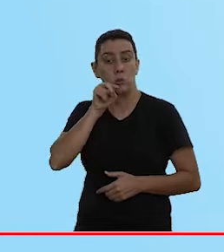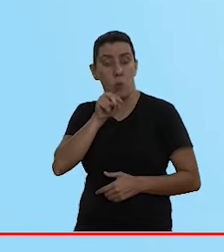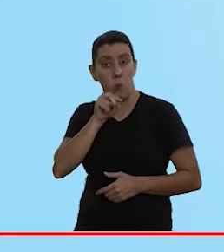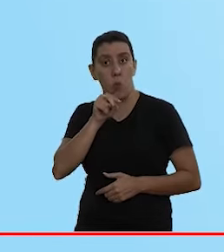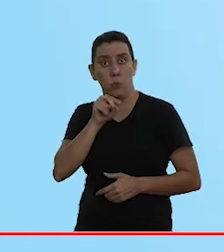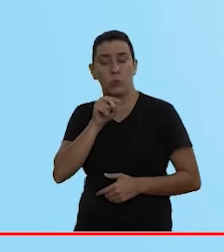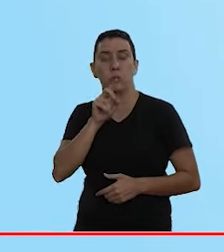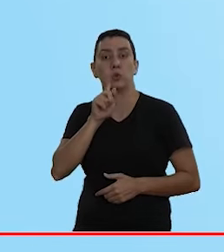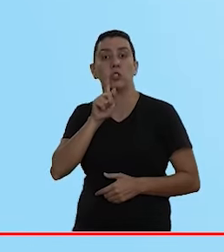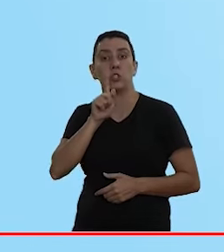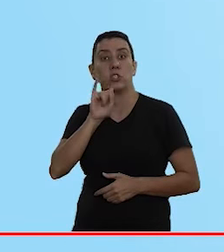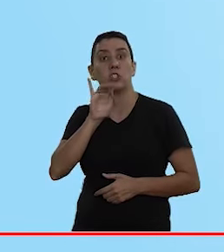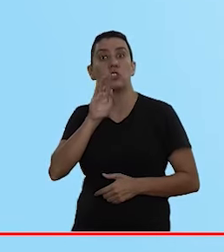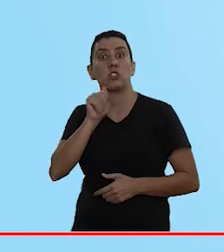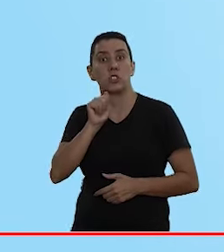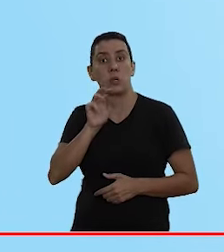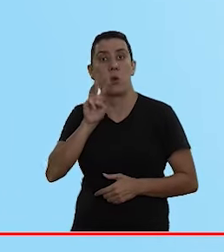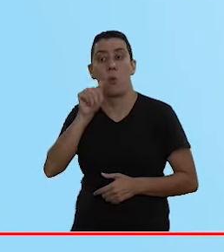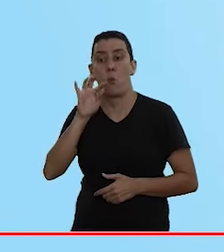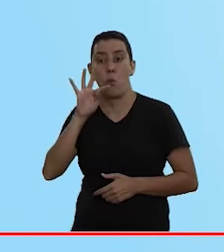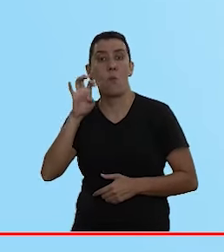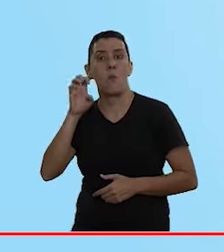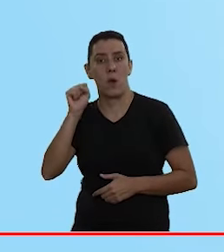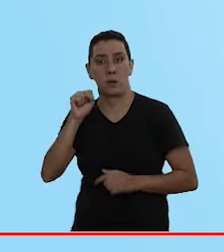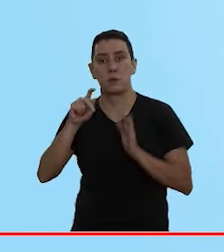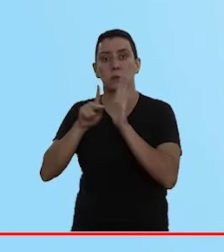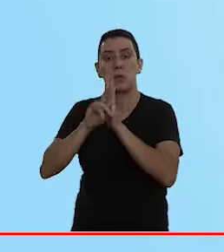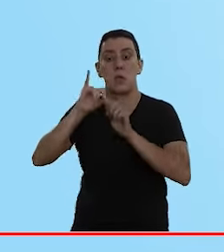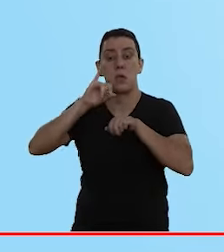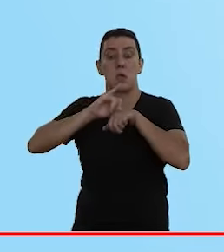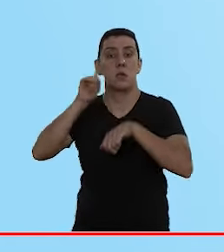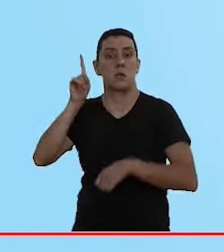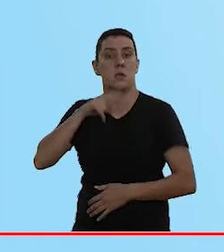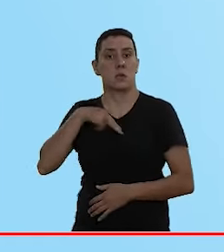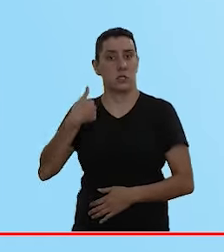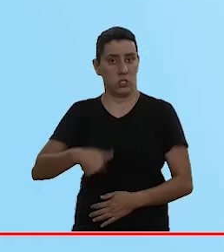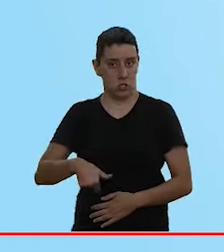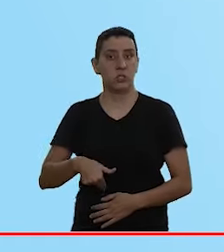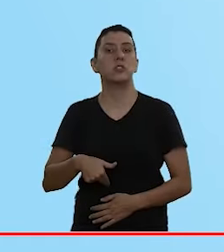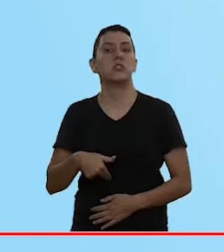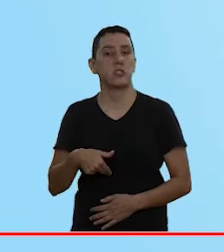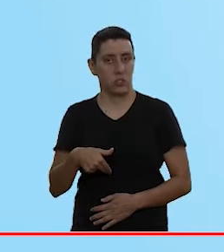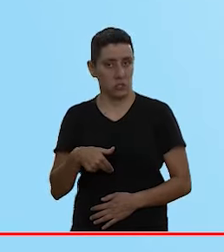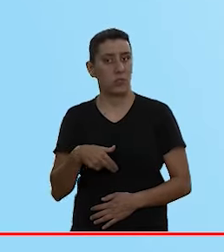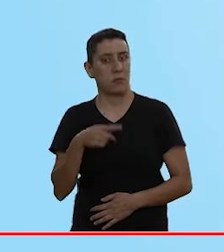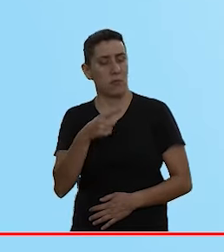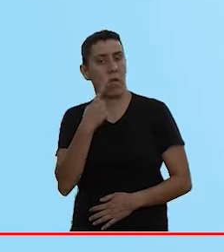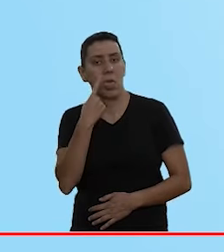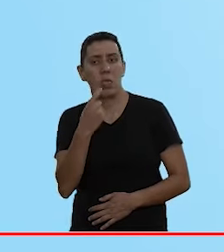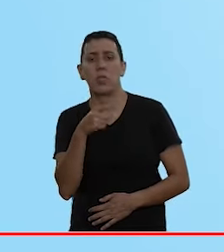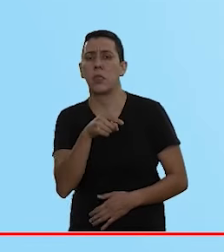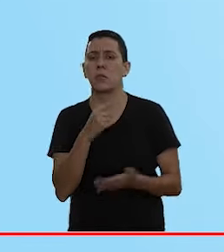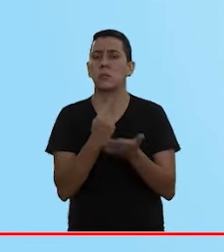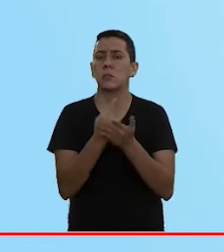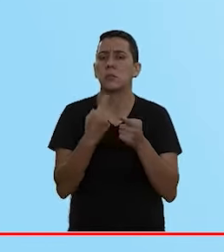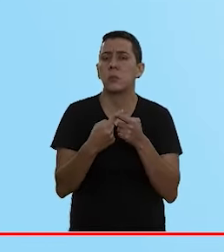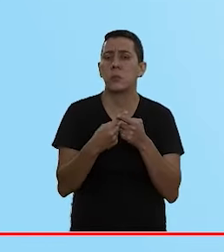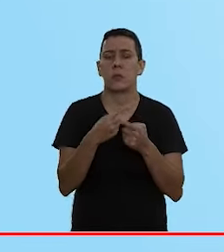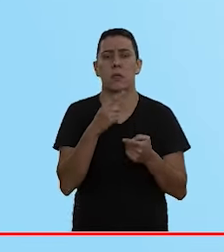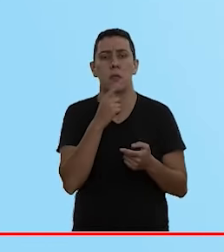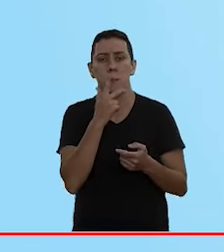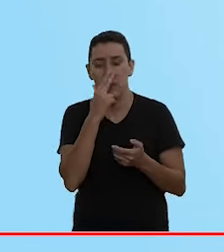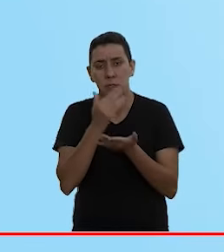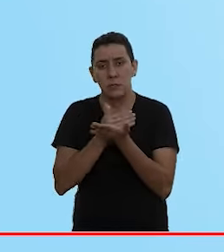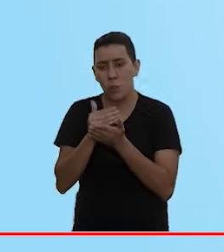ou seja, 2.200 megawatts. Então, a energia solar é interessante porque a gente tem desde pequenas plantas, né, de